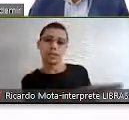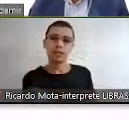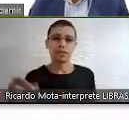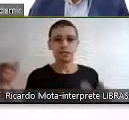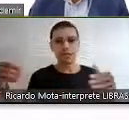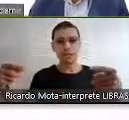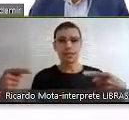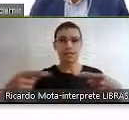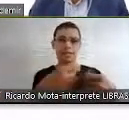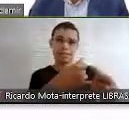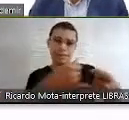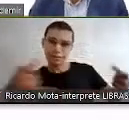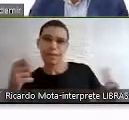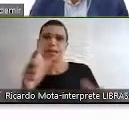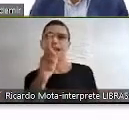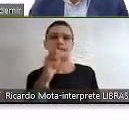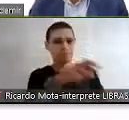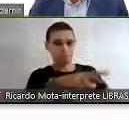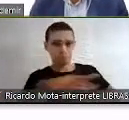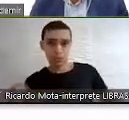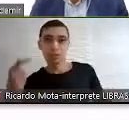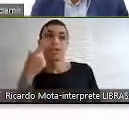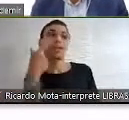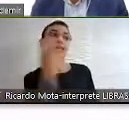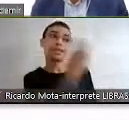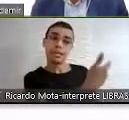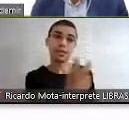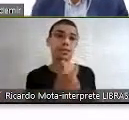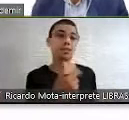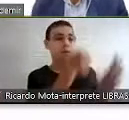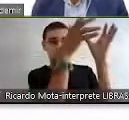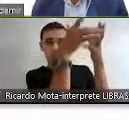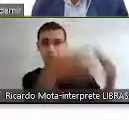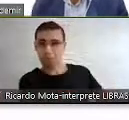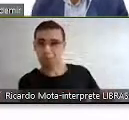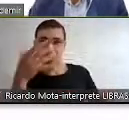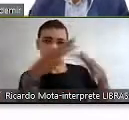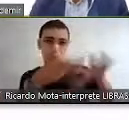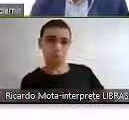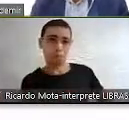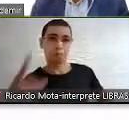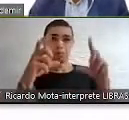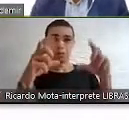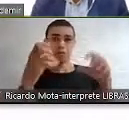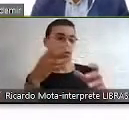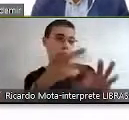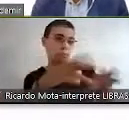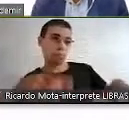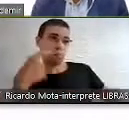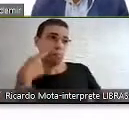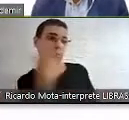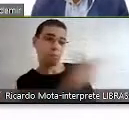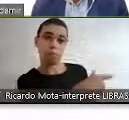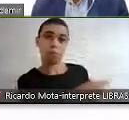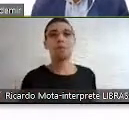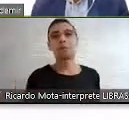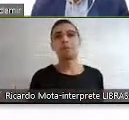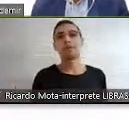aqui um acidente de um prédio antiguíssimo, de mais de 70 anos, né, 1968, foi lá em Rio de